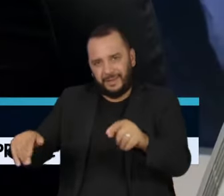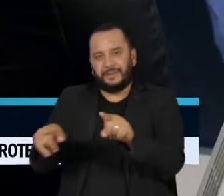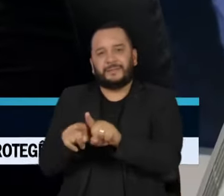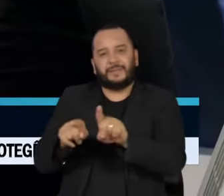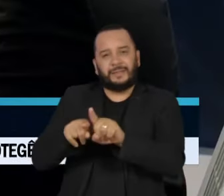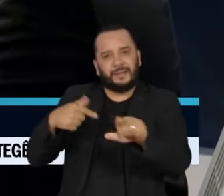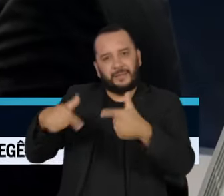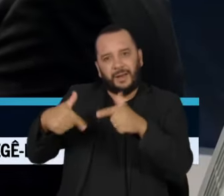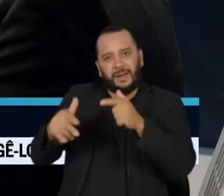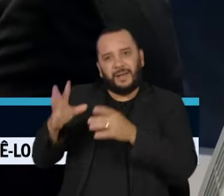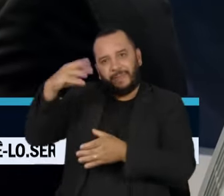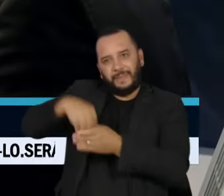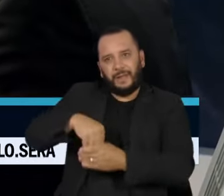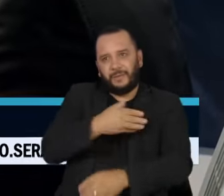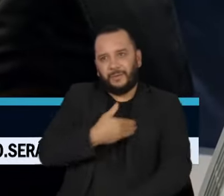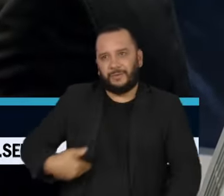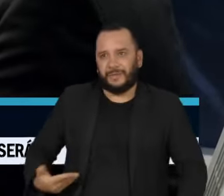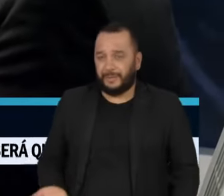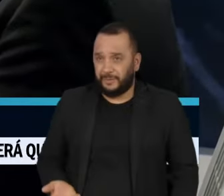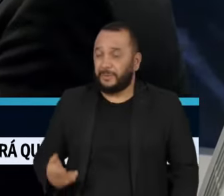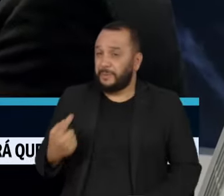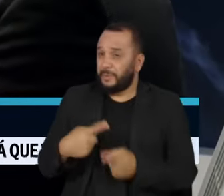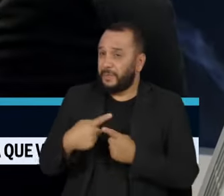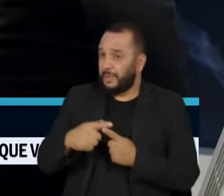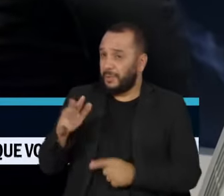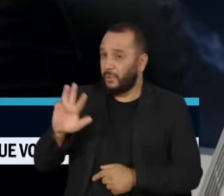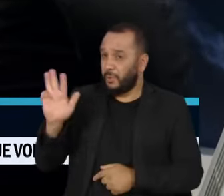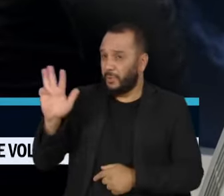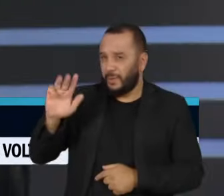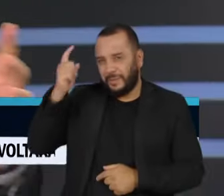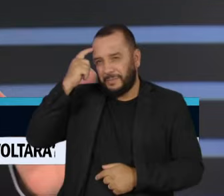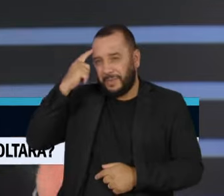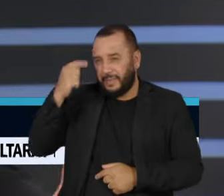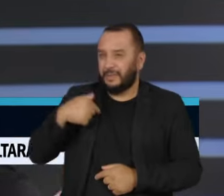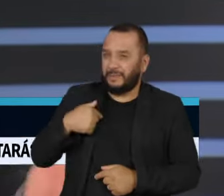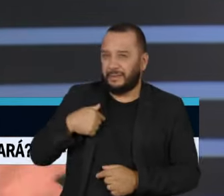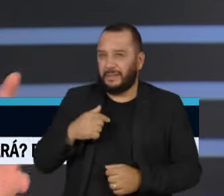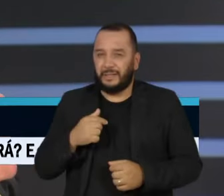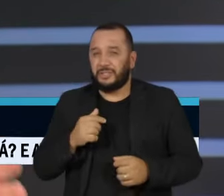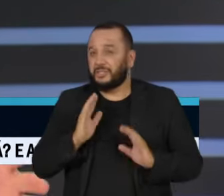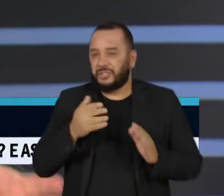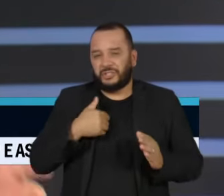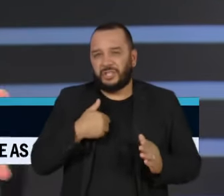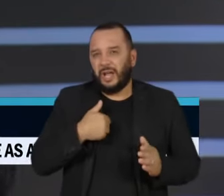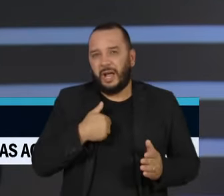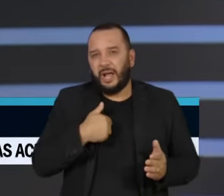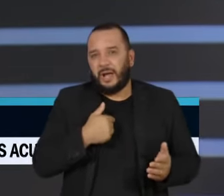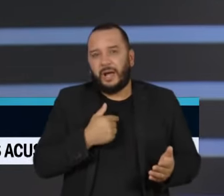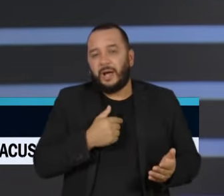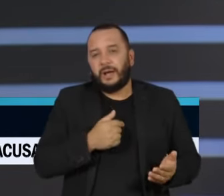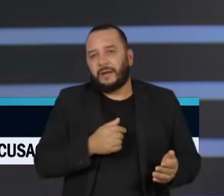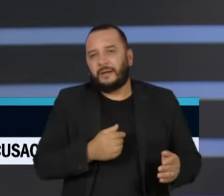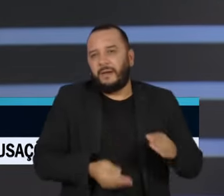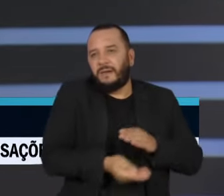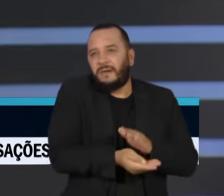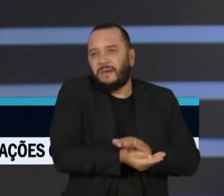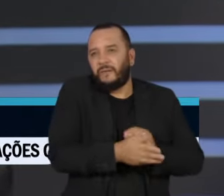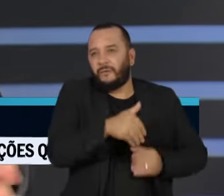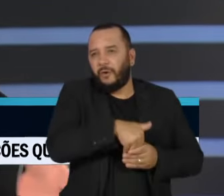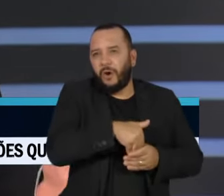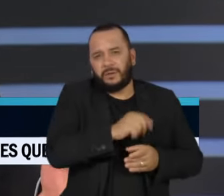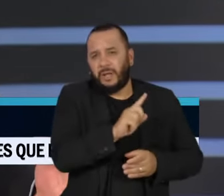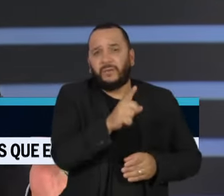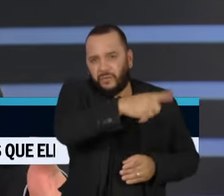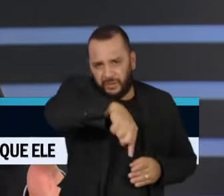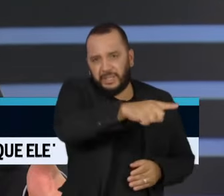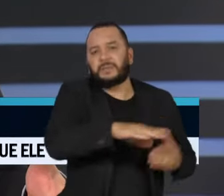ministérios, para não ter exatamente na cabeça do Lula essa questão de compra de voto, de compra de voto por votação, não. Vocês vão participar do governo, vão me ajudar a governar e